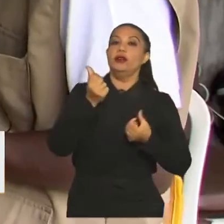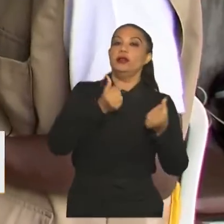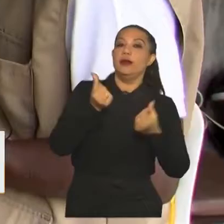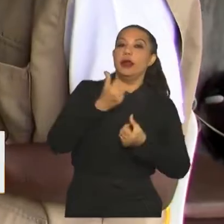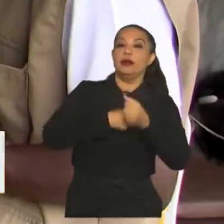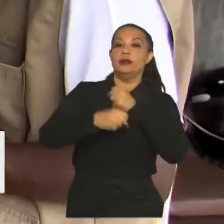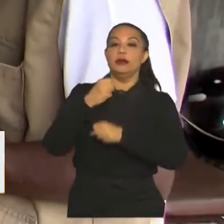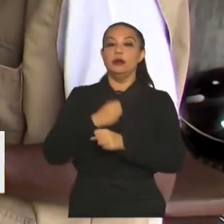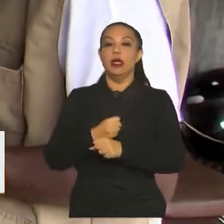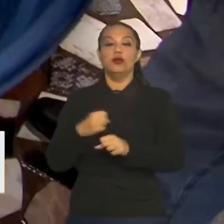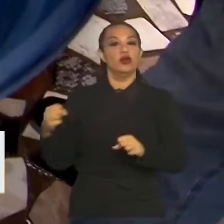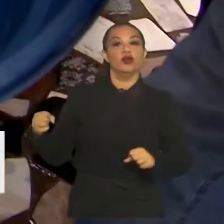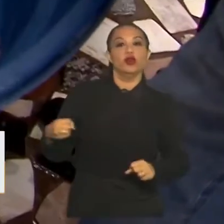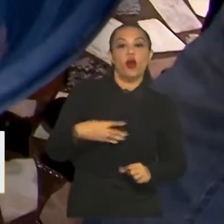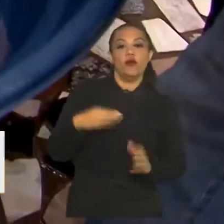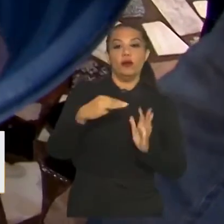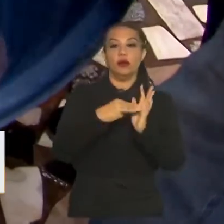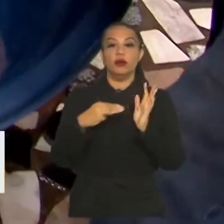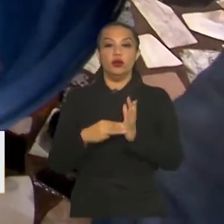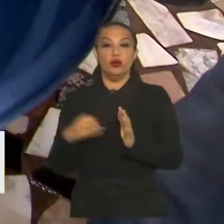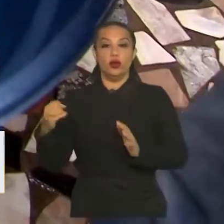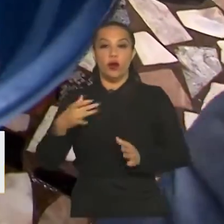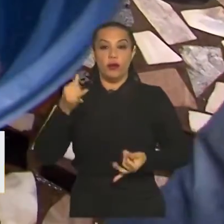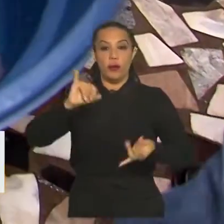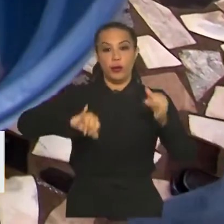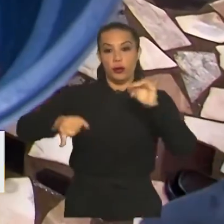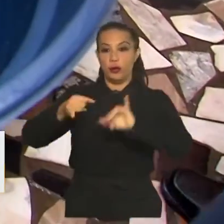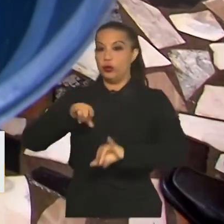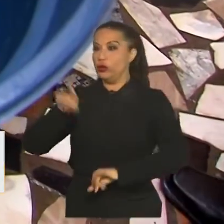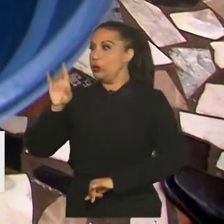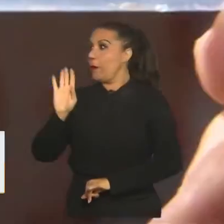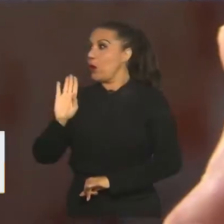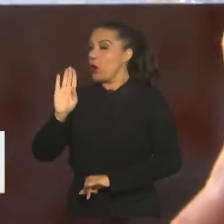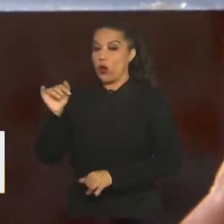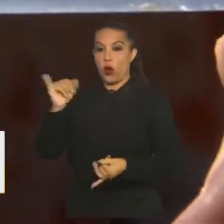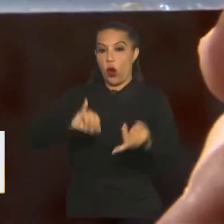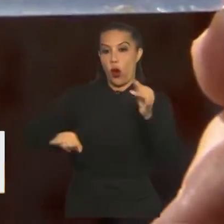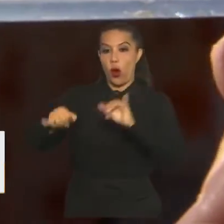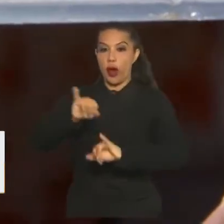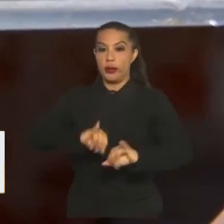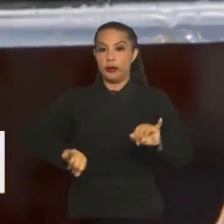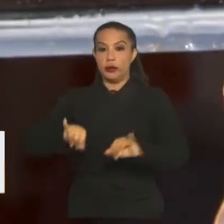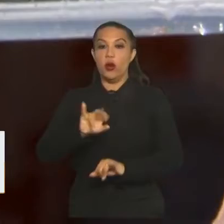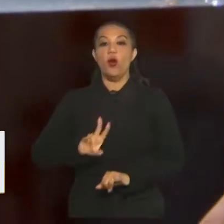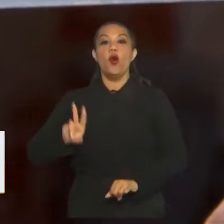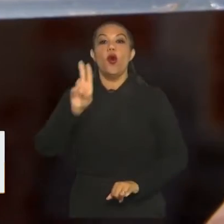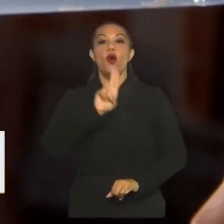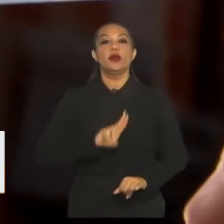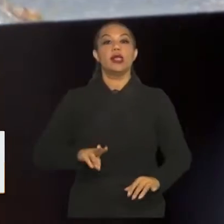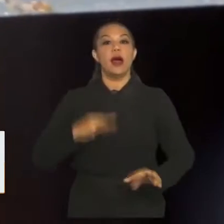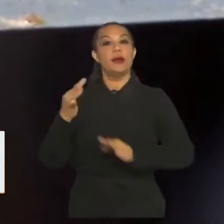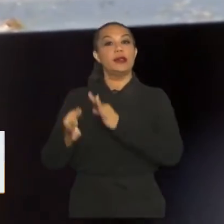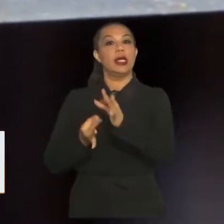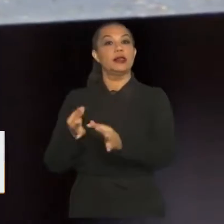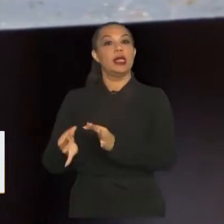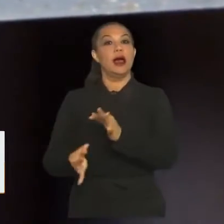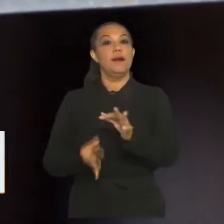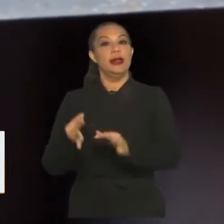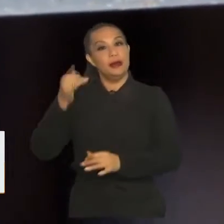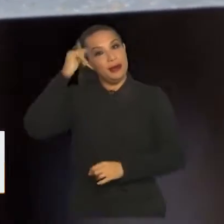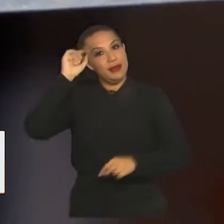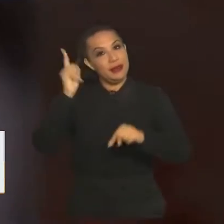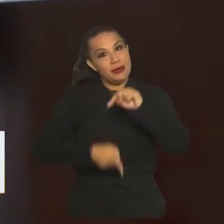novas metodologias e um novo produto de origem biológica estão sendo usados para tratamento dos